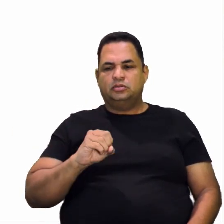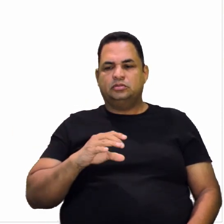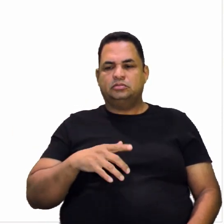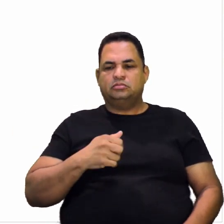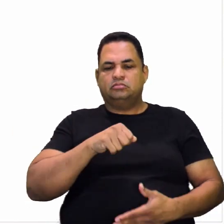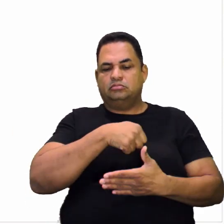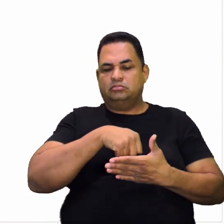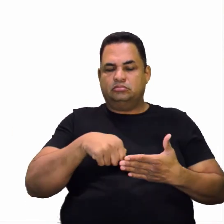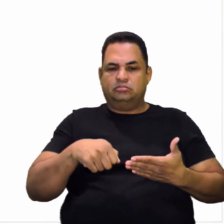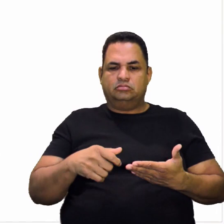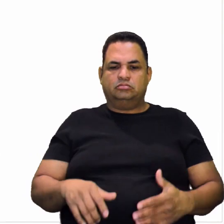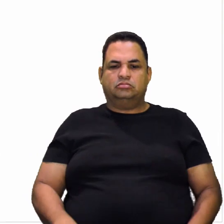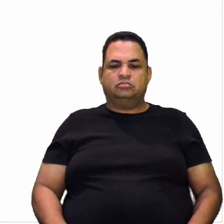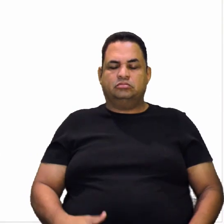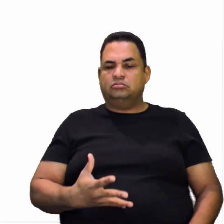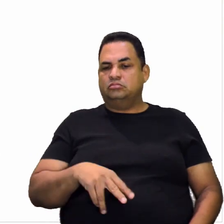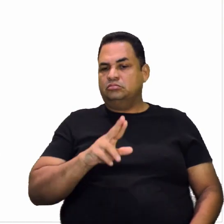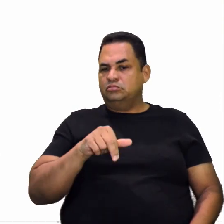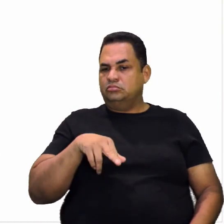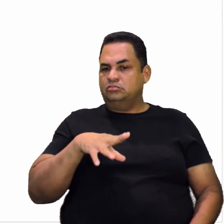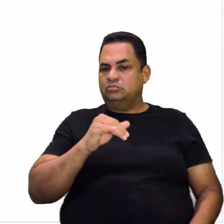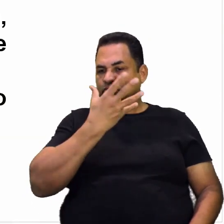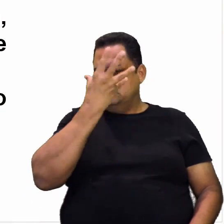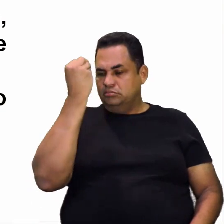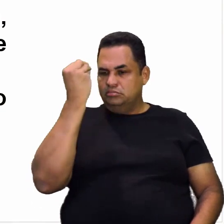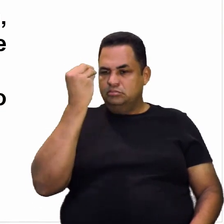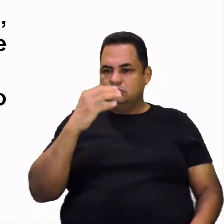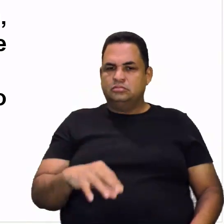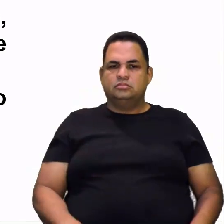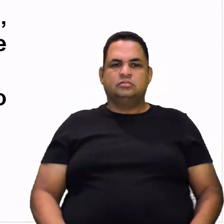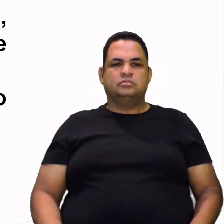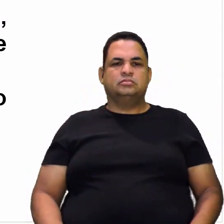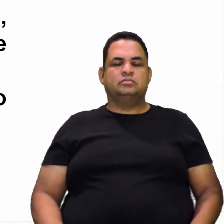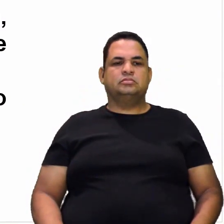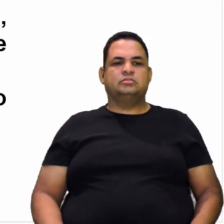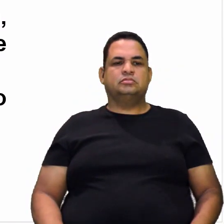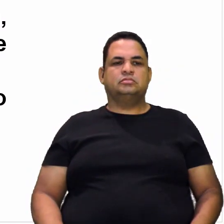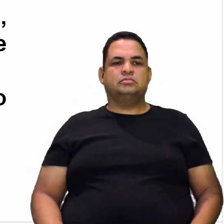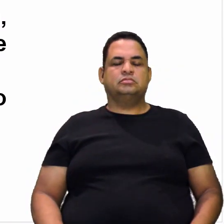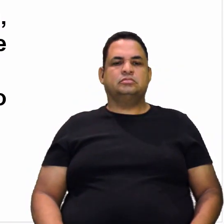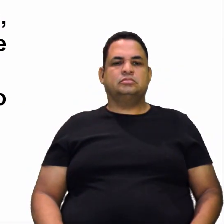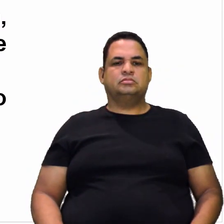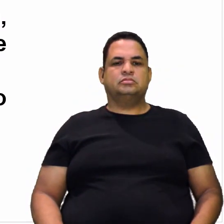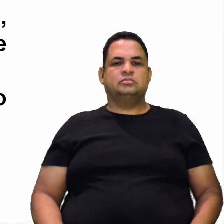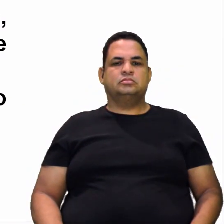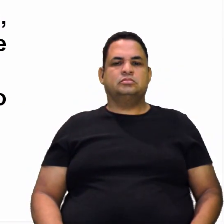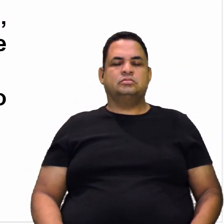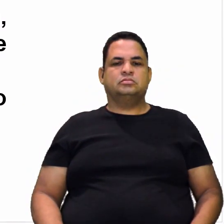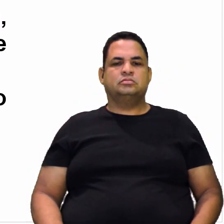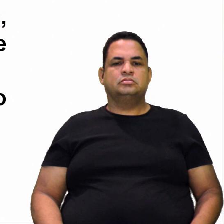anotado e não esqueçam jamais. Próxima questão.